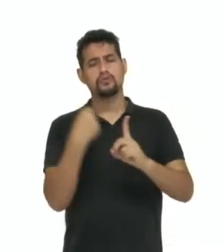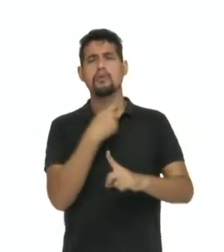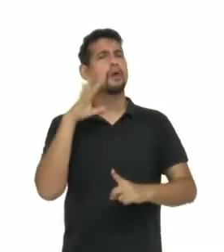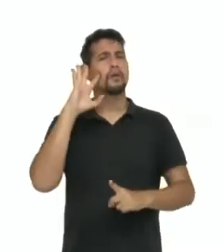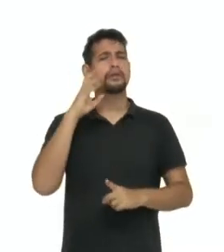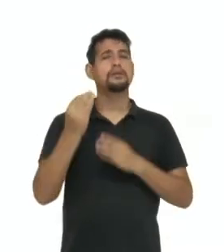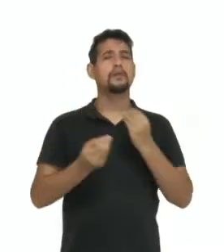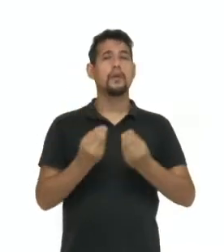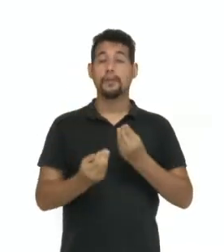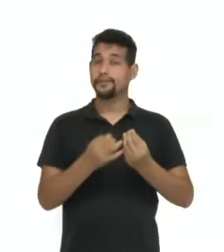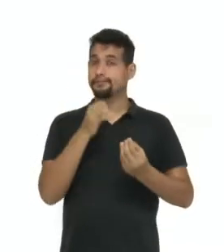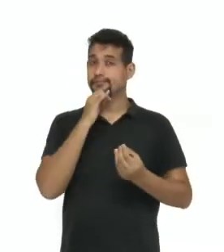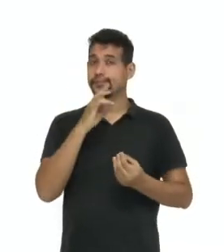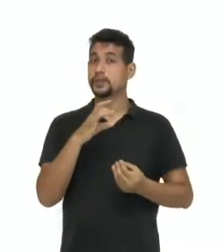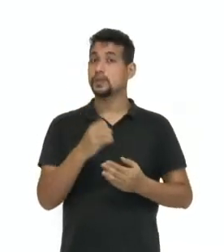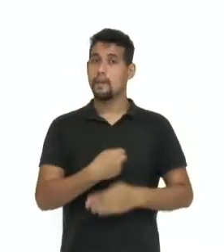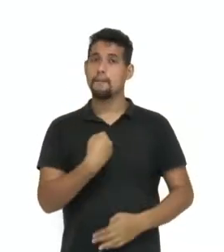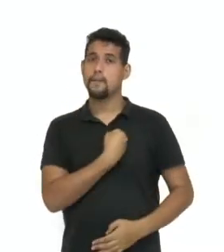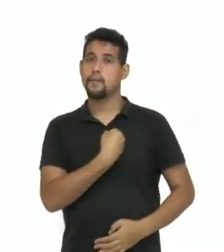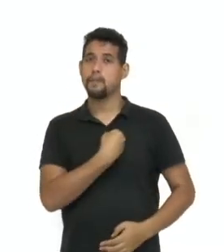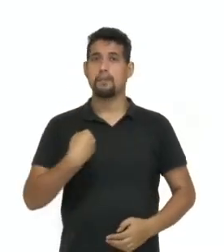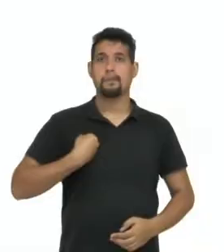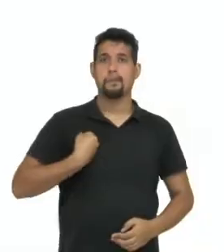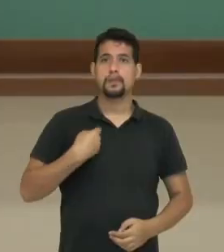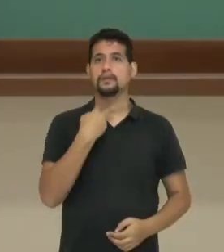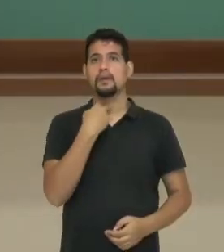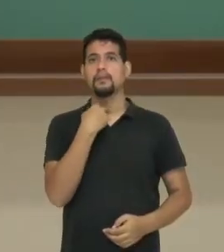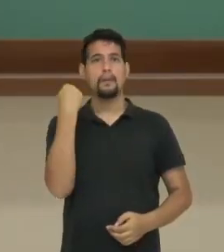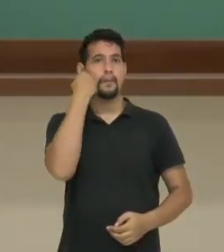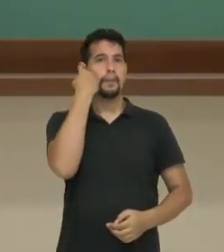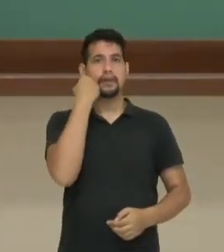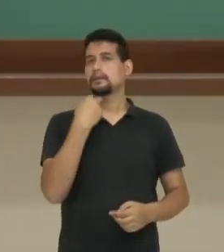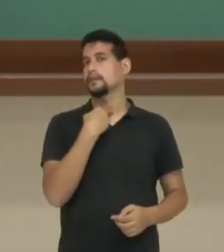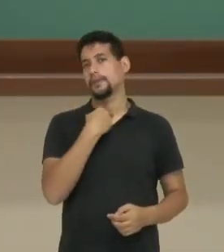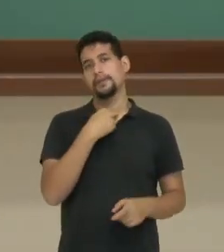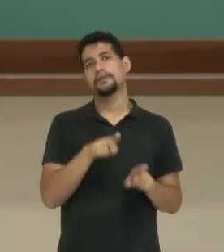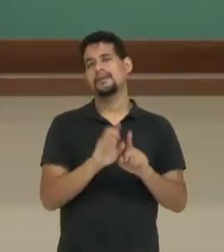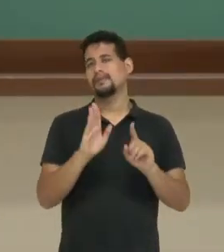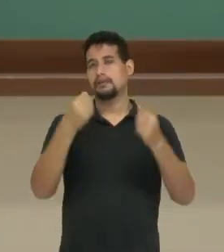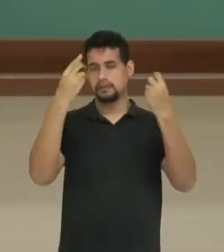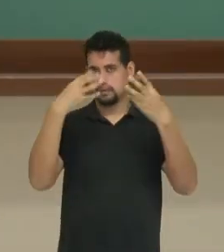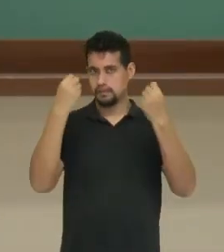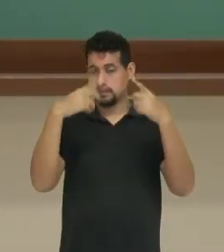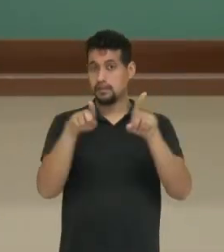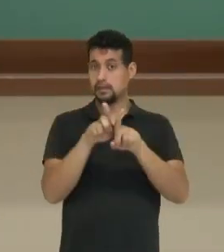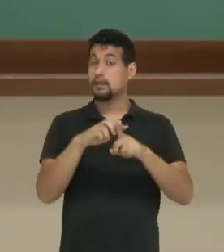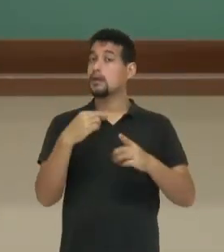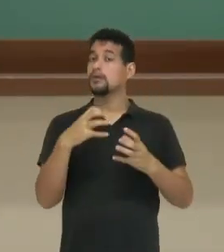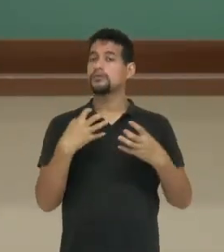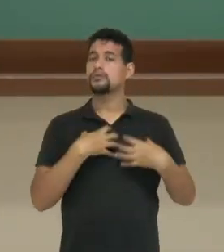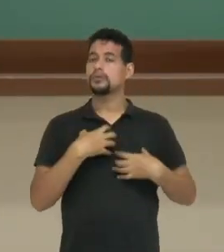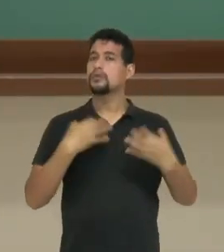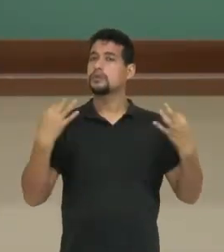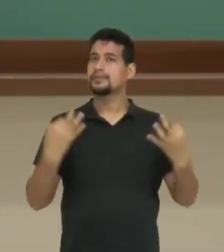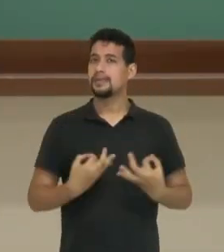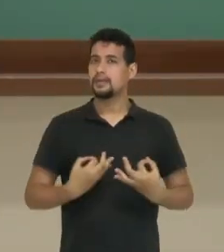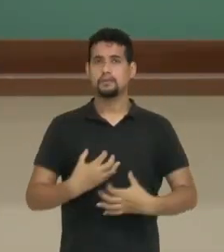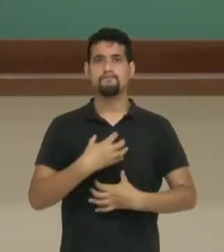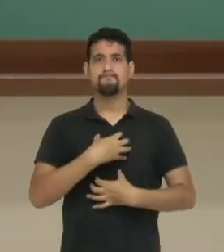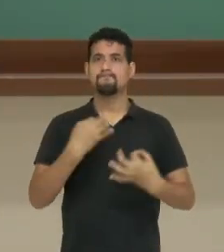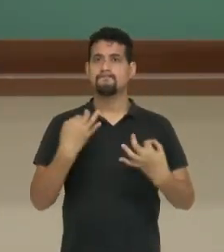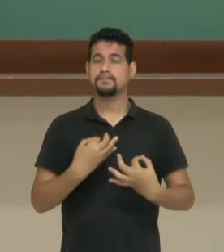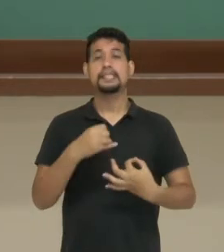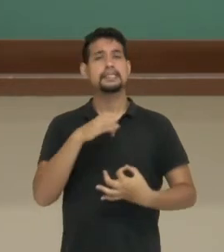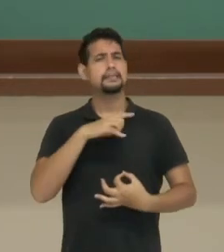ser dados no peito do oponente. Como falamos anteriormente, essa é a forma correta, né? Então,